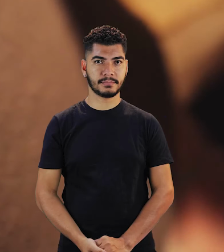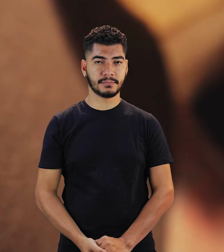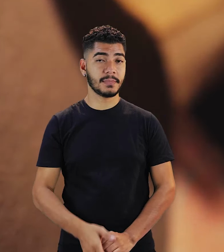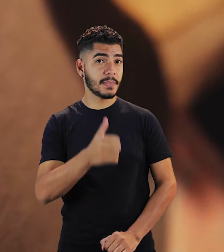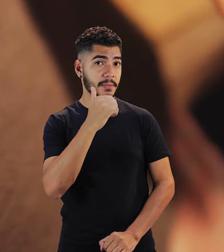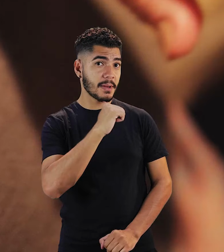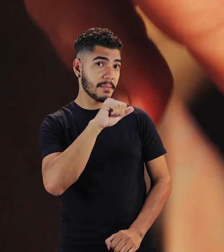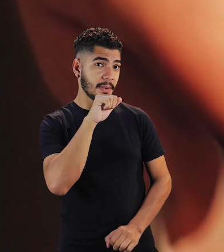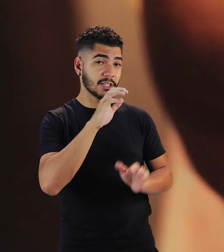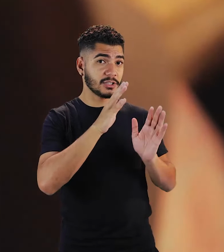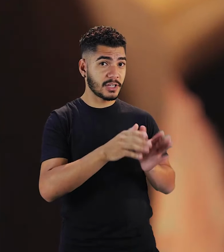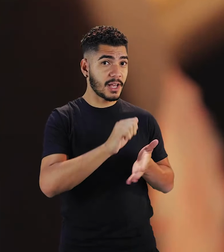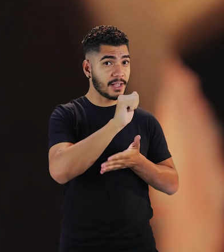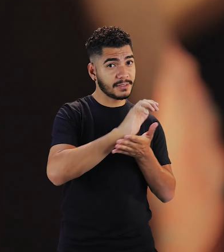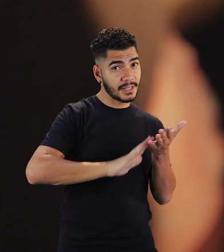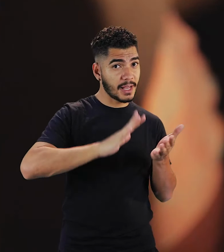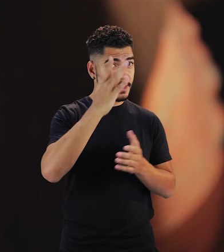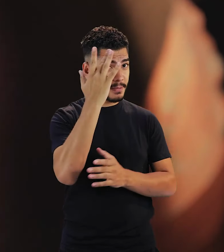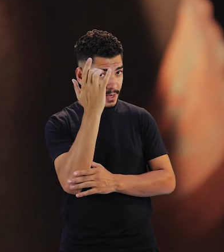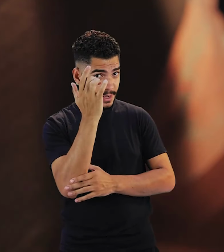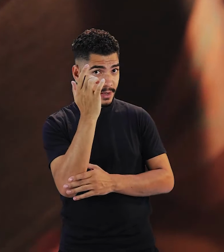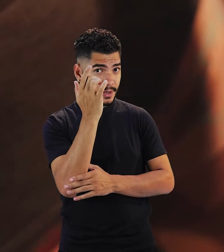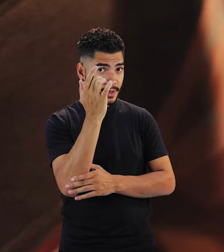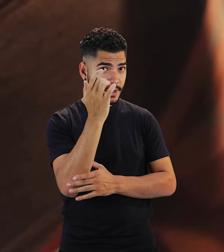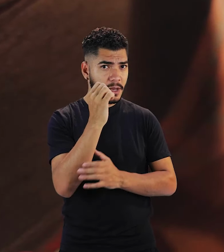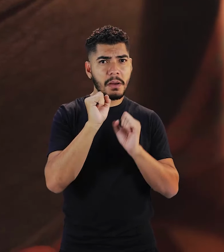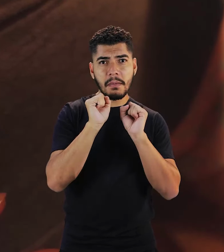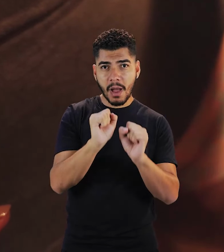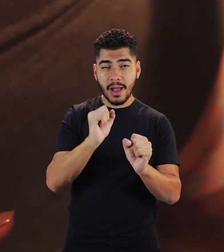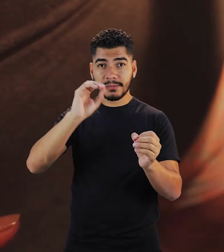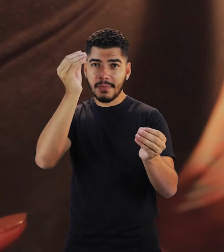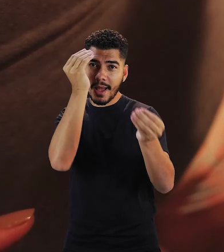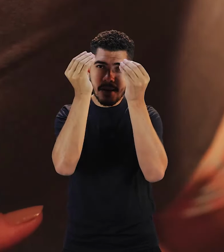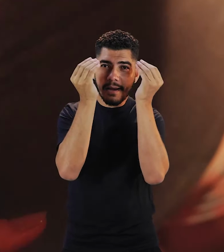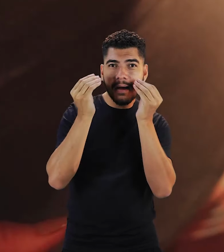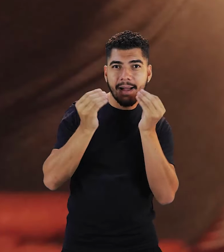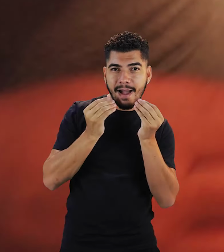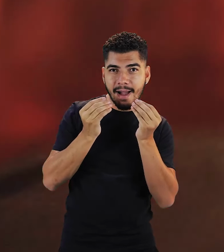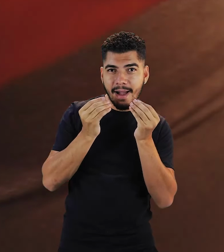Oh, mãe, já fiz a tarefa para amanhã. Posso me matar?